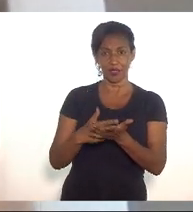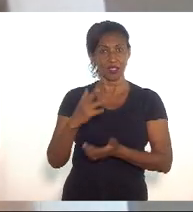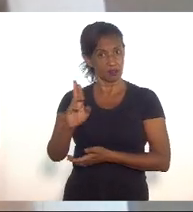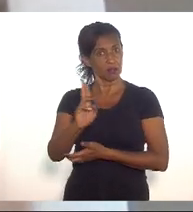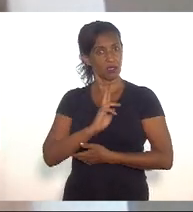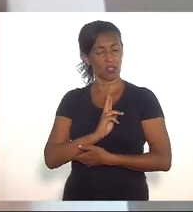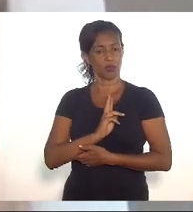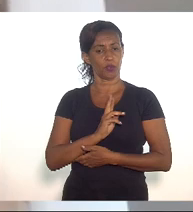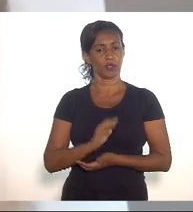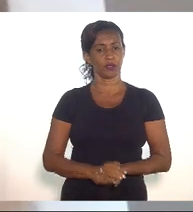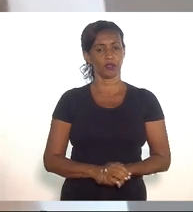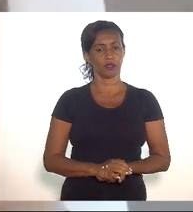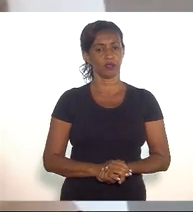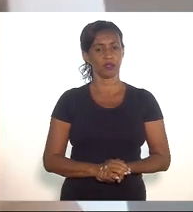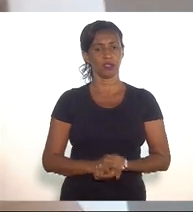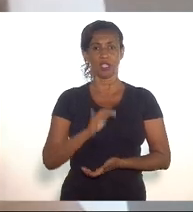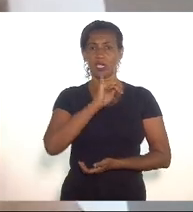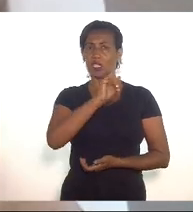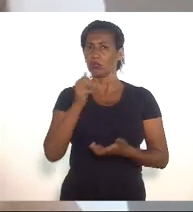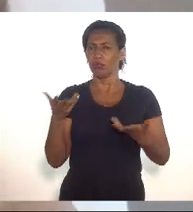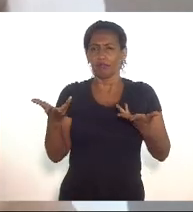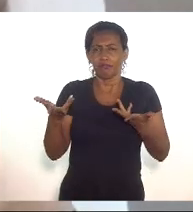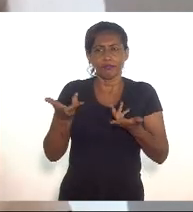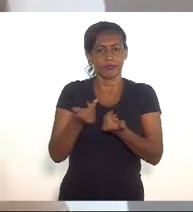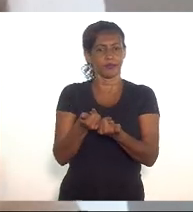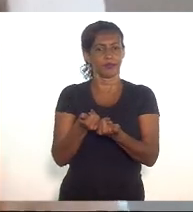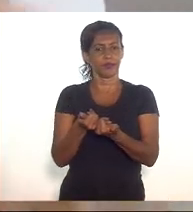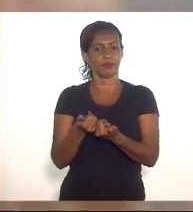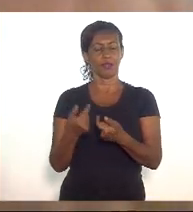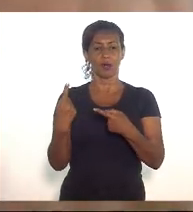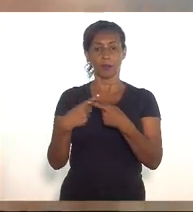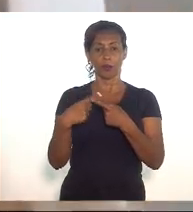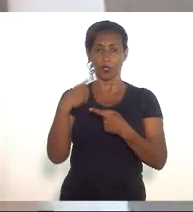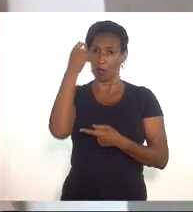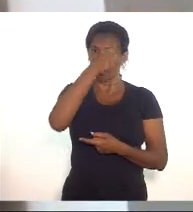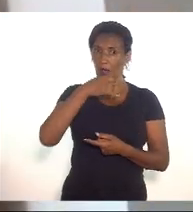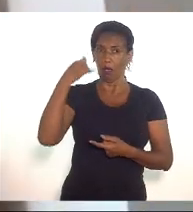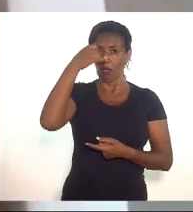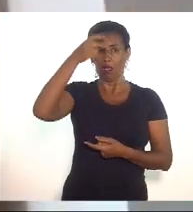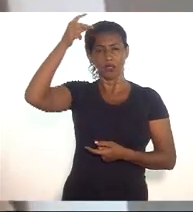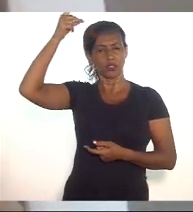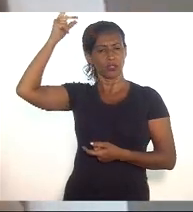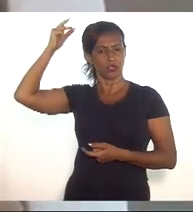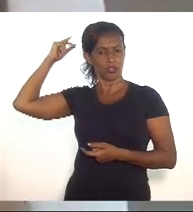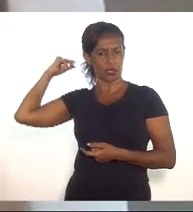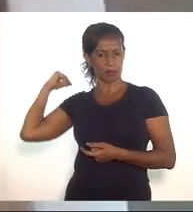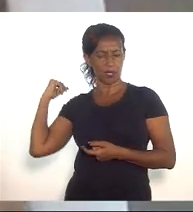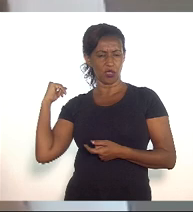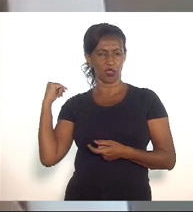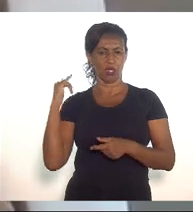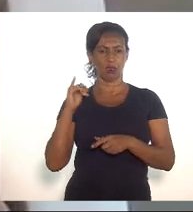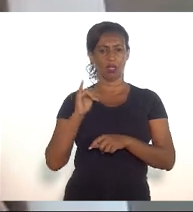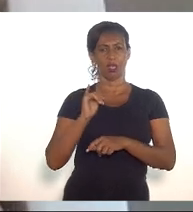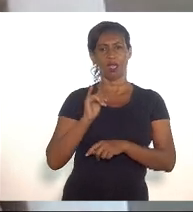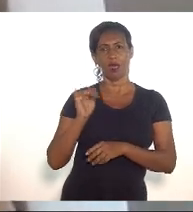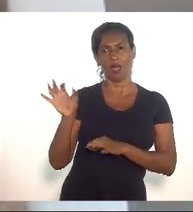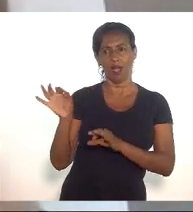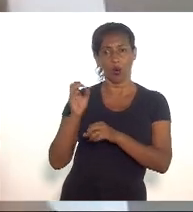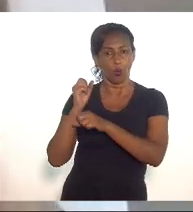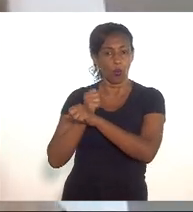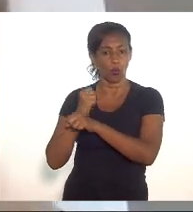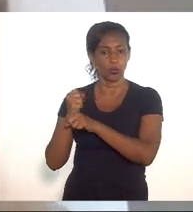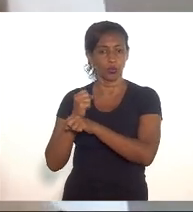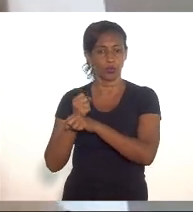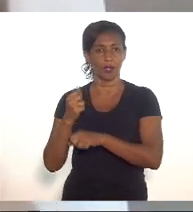resultado. Isso é fantástico, porque antigamente o mecanismo de construção era basicamente